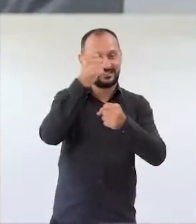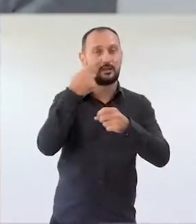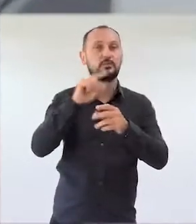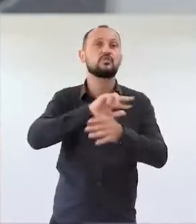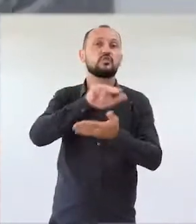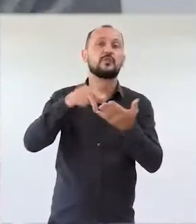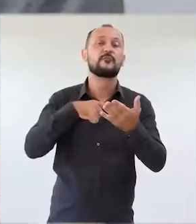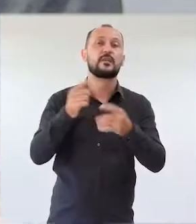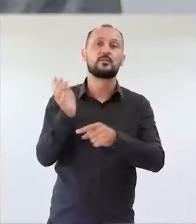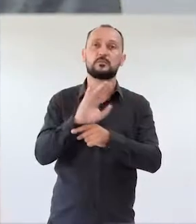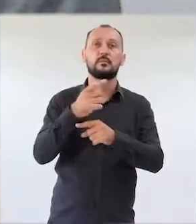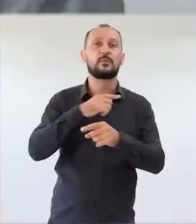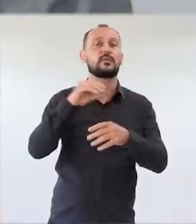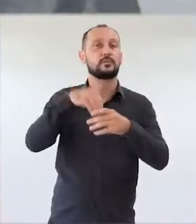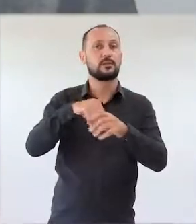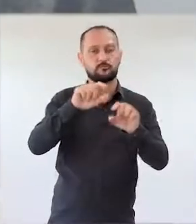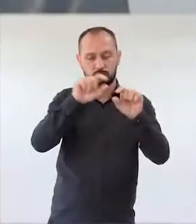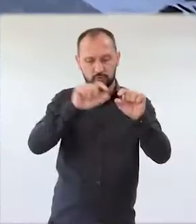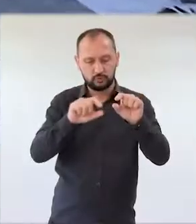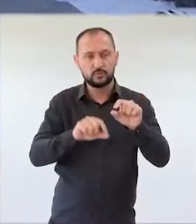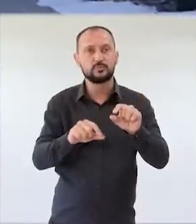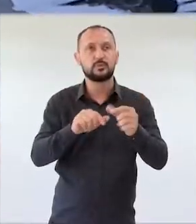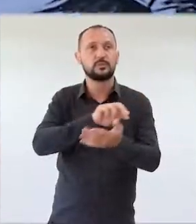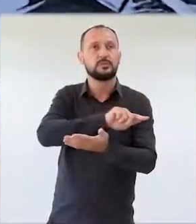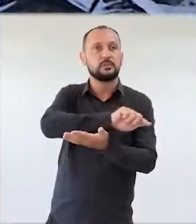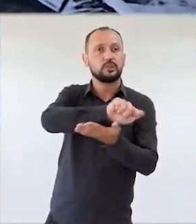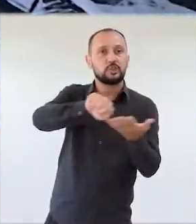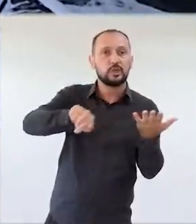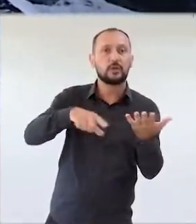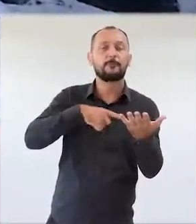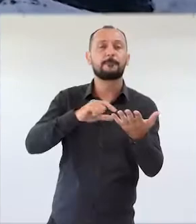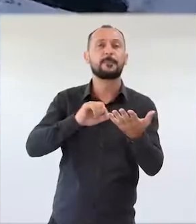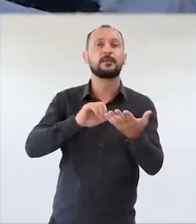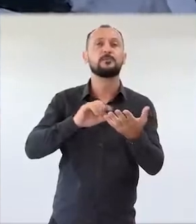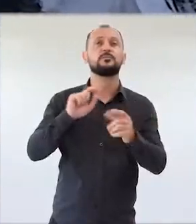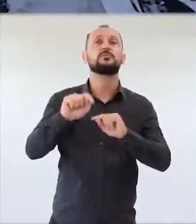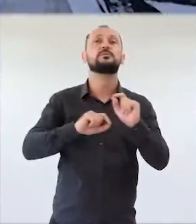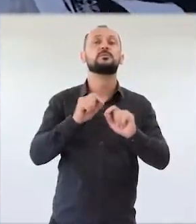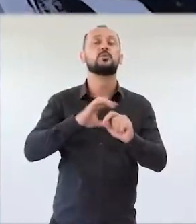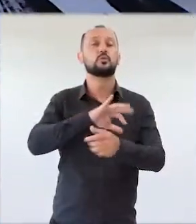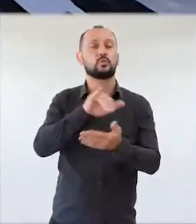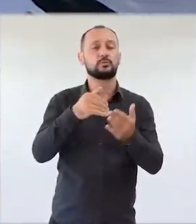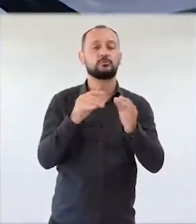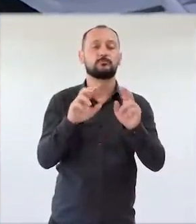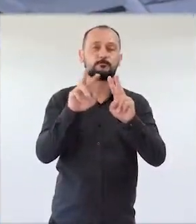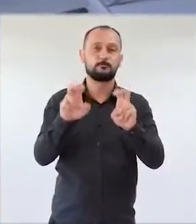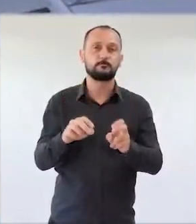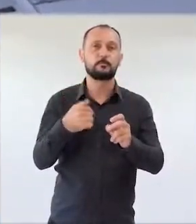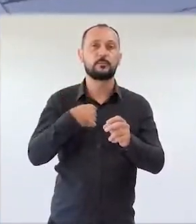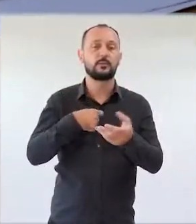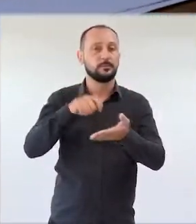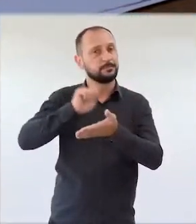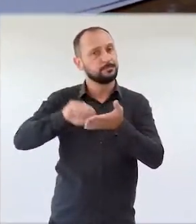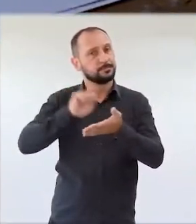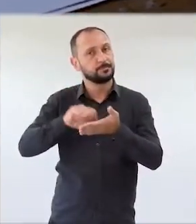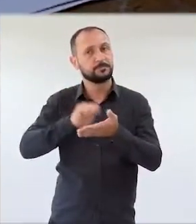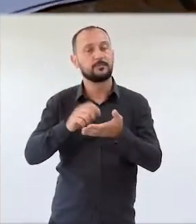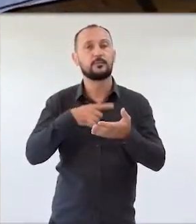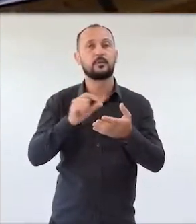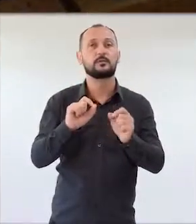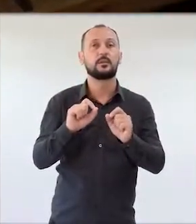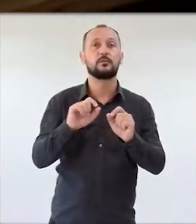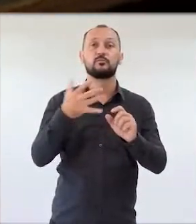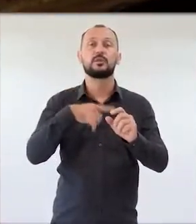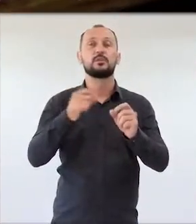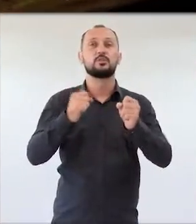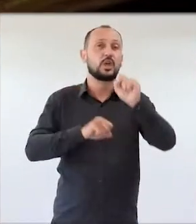que você tiver no cinema, você vai ter nos quadrinhos. Todos os gêneros, todos os traços e todos os subgêneros, né? E a minha produção, ela